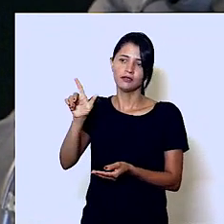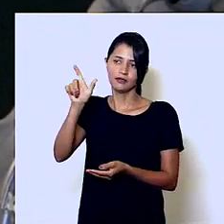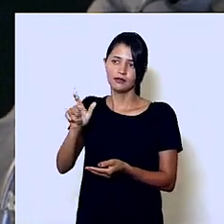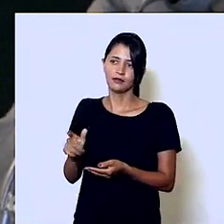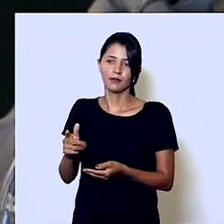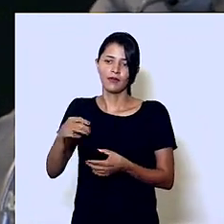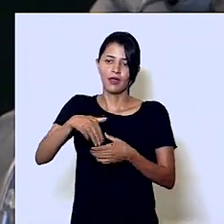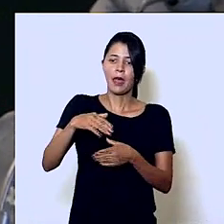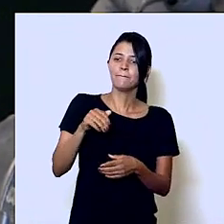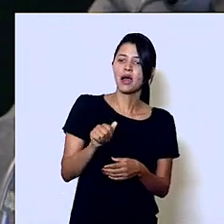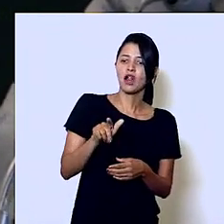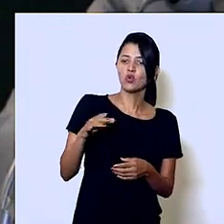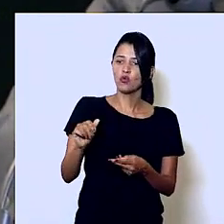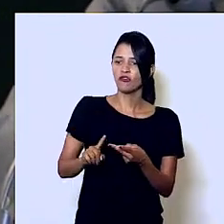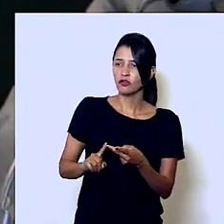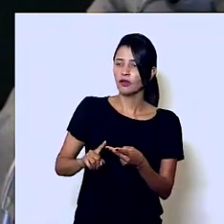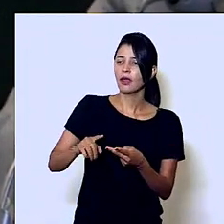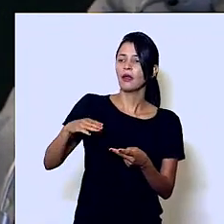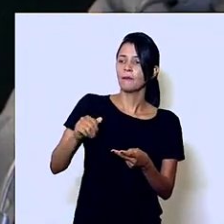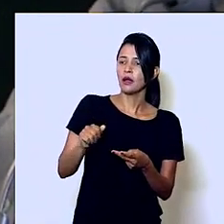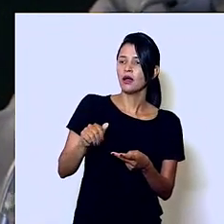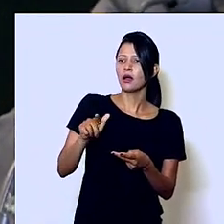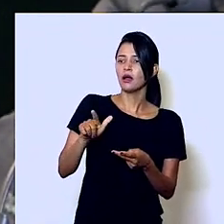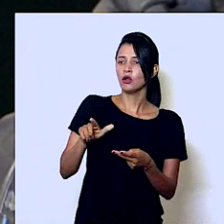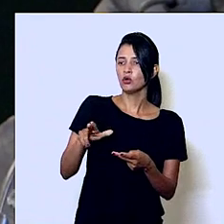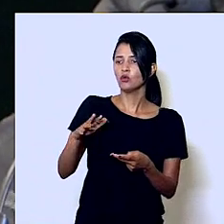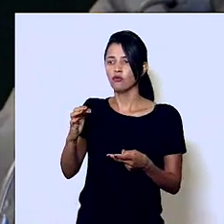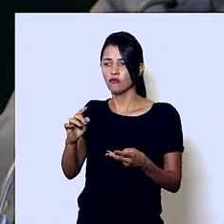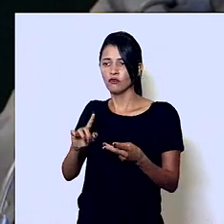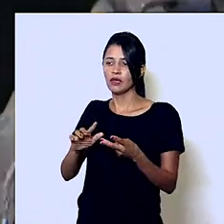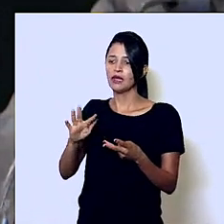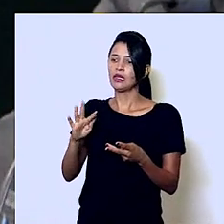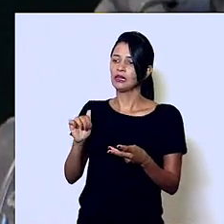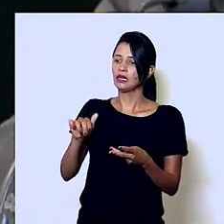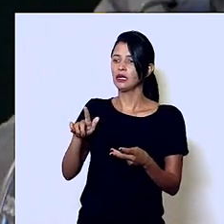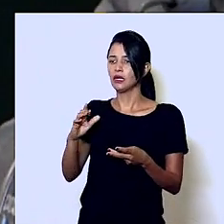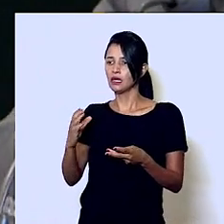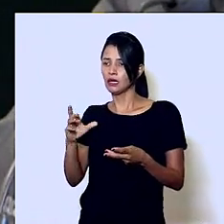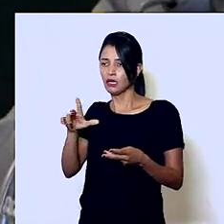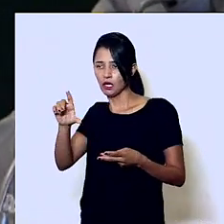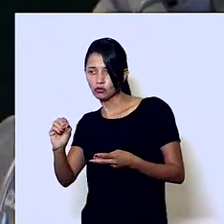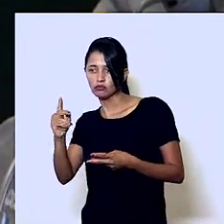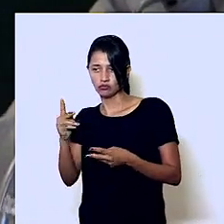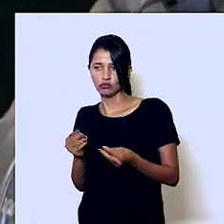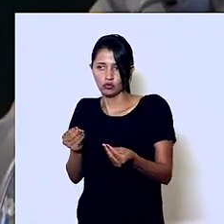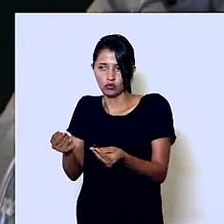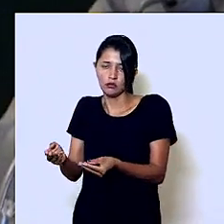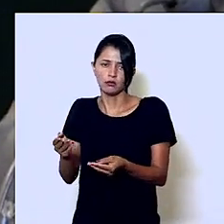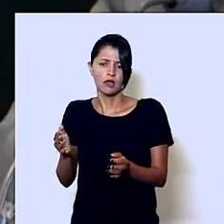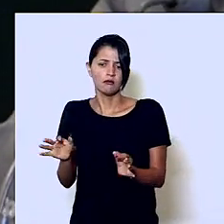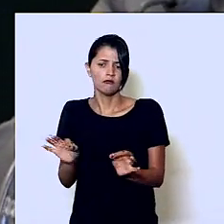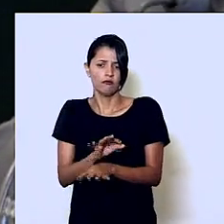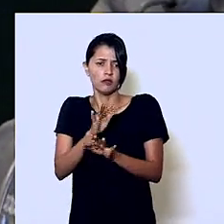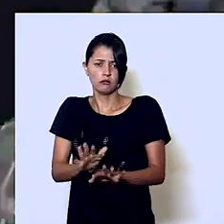E aquilo ensejou já uma série de conversas e contatos com os respectivos assessores, né? E na